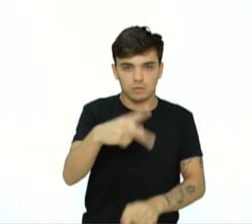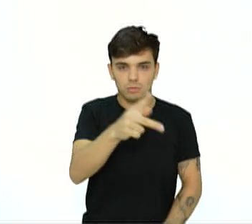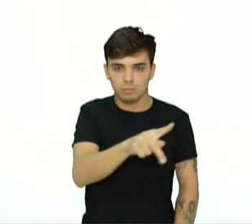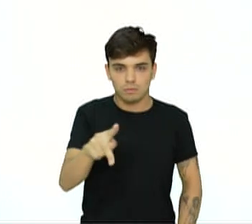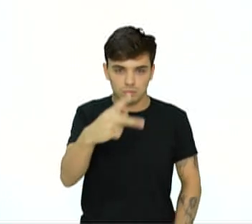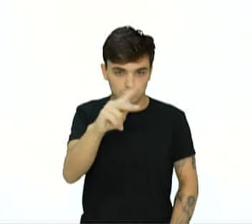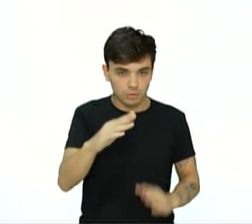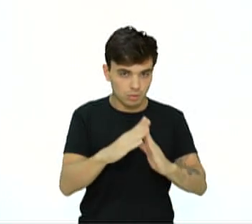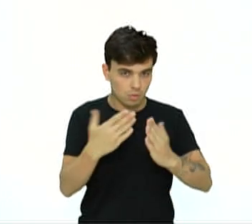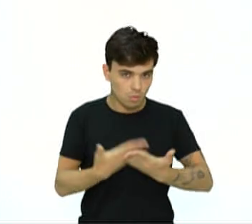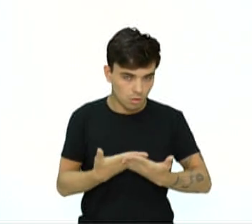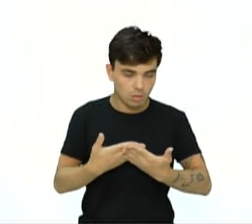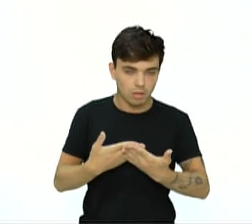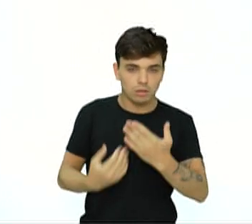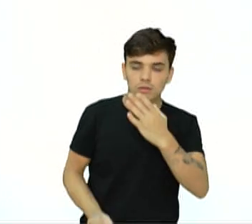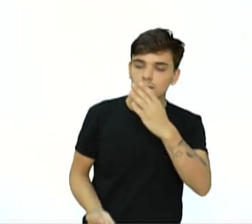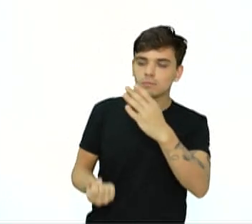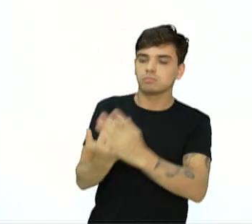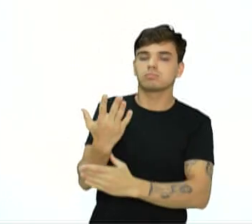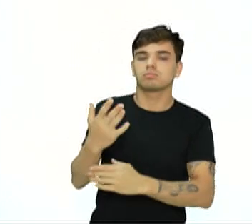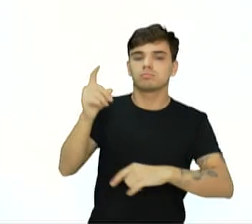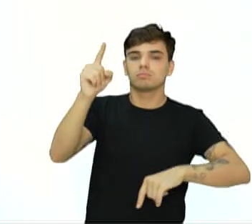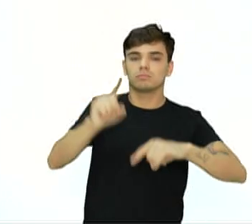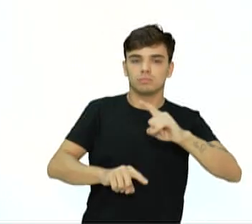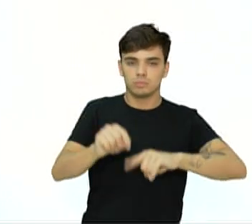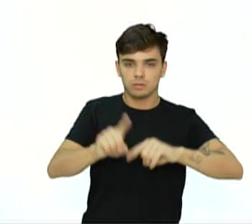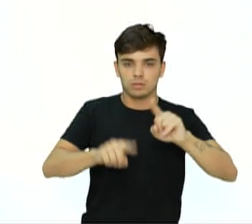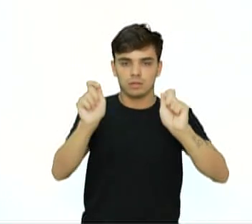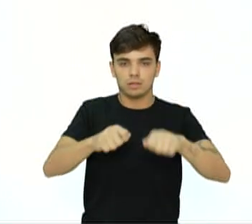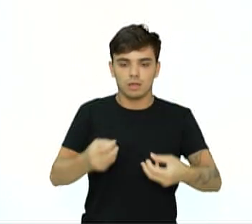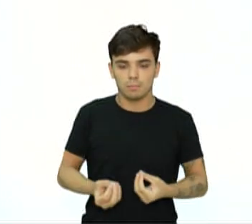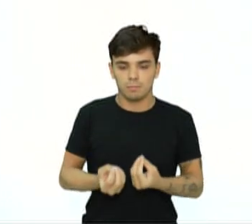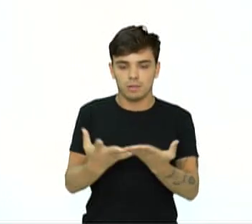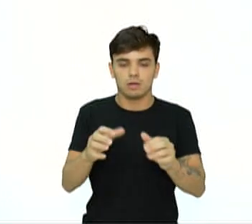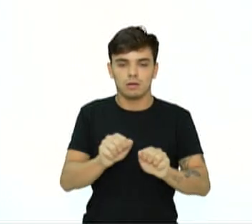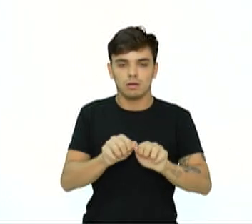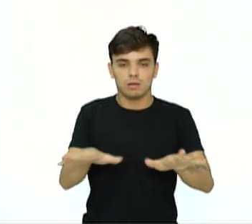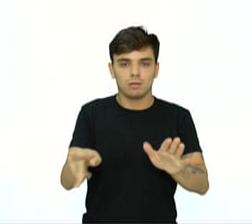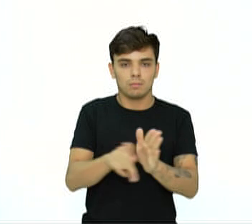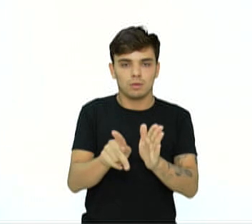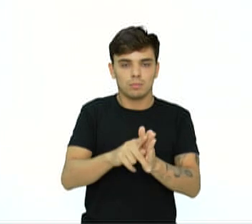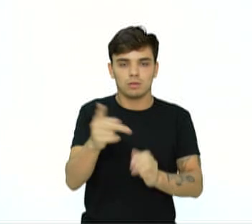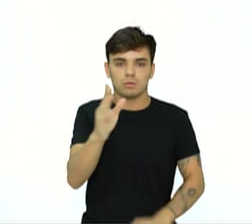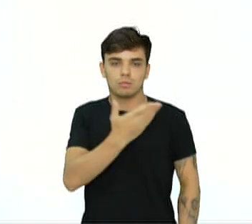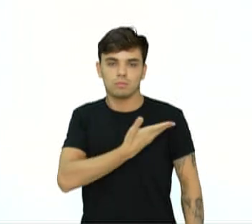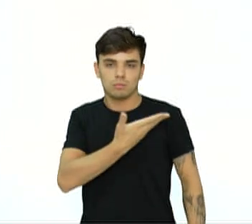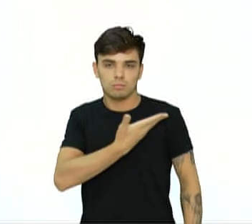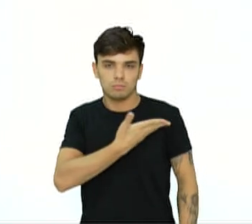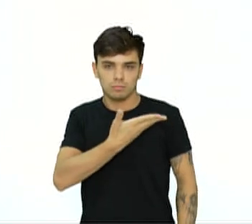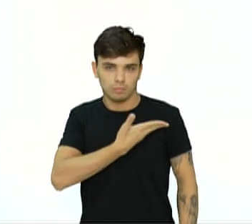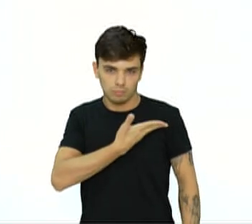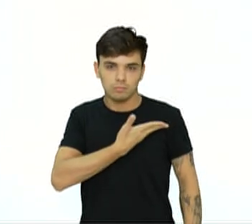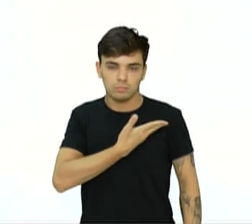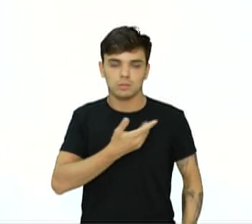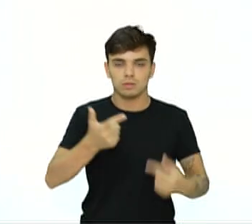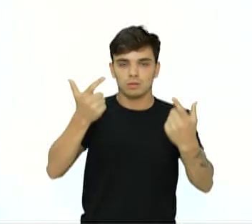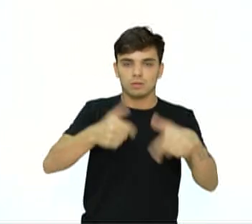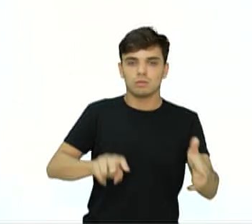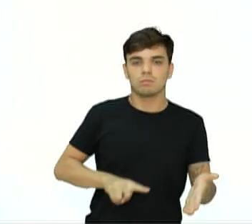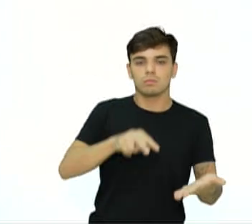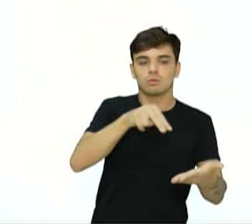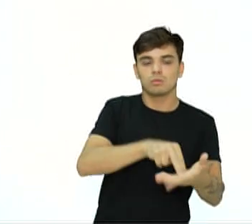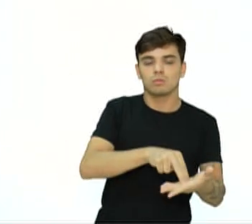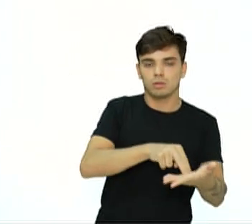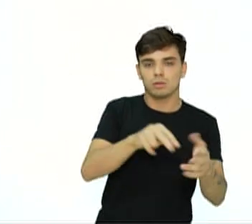professora aí na escola, criar um material para compartilhar com os seus colegas posicionando-se